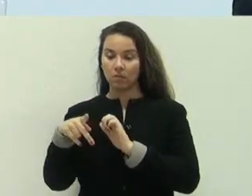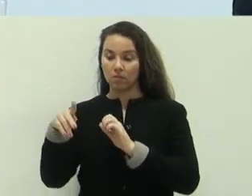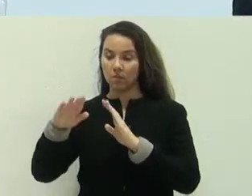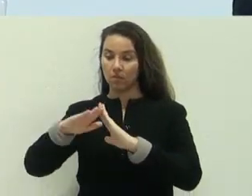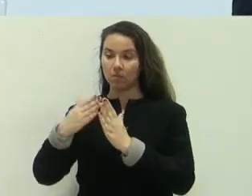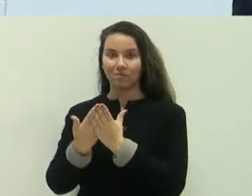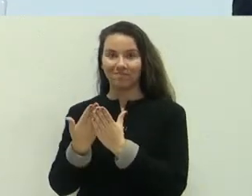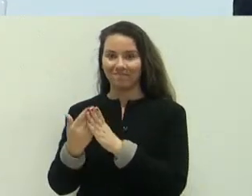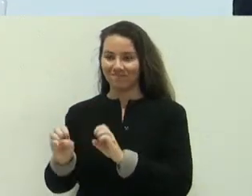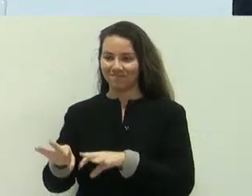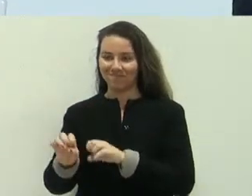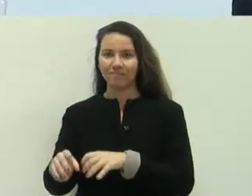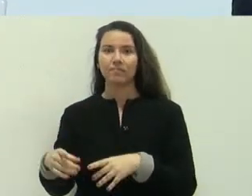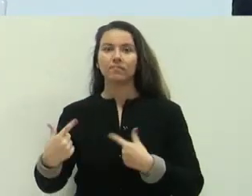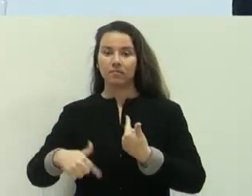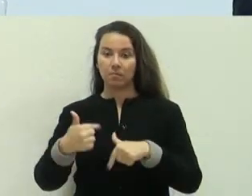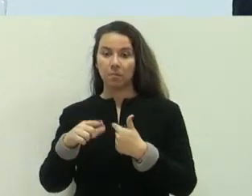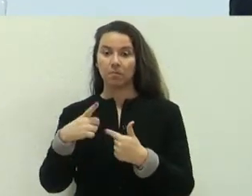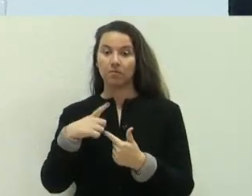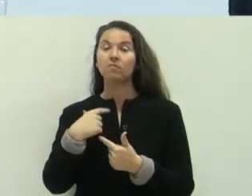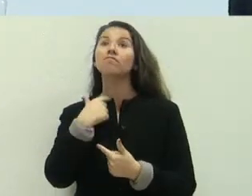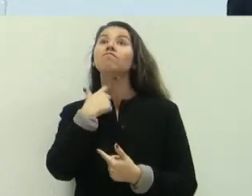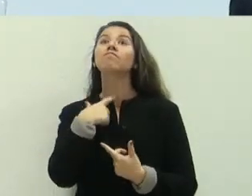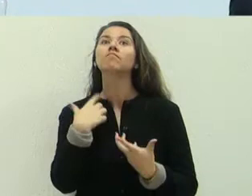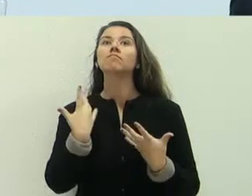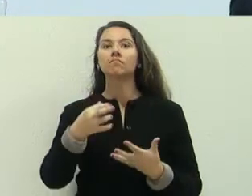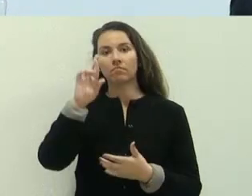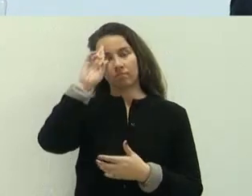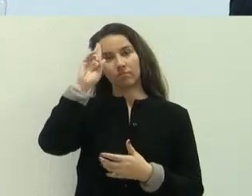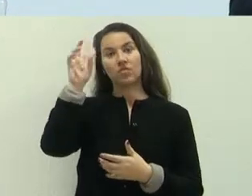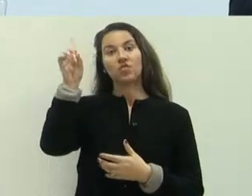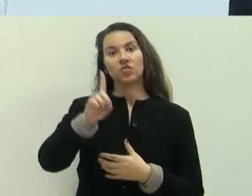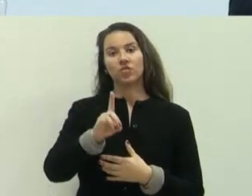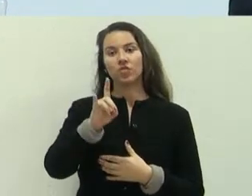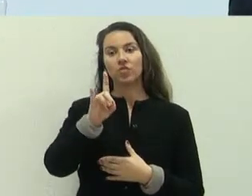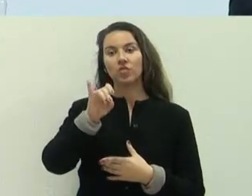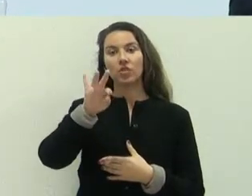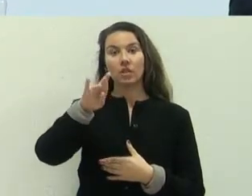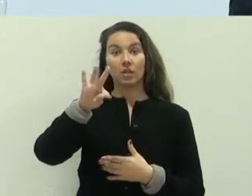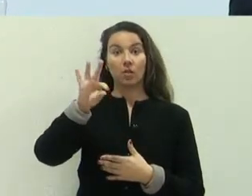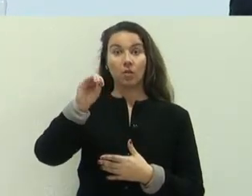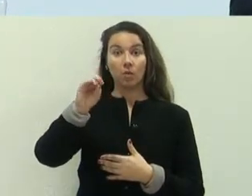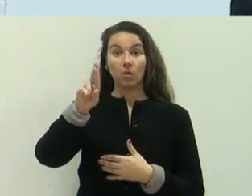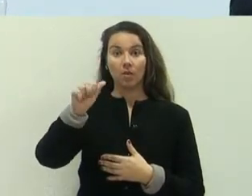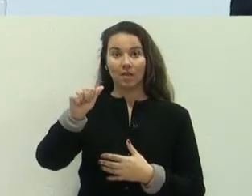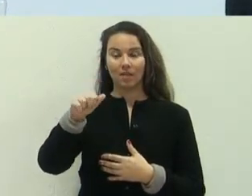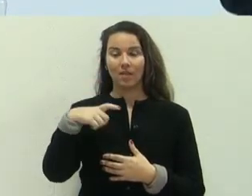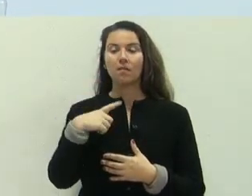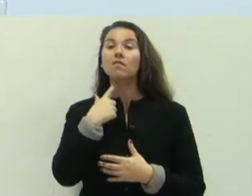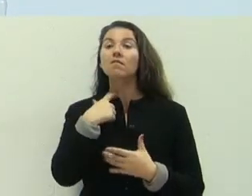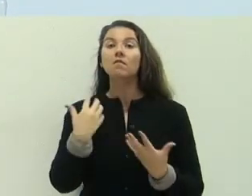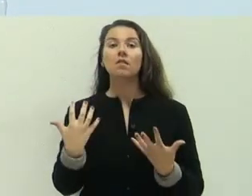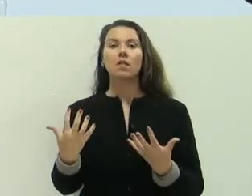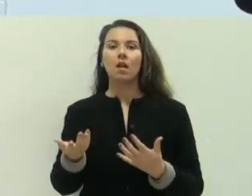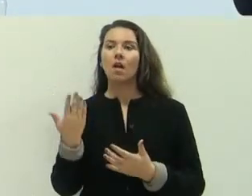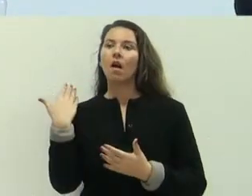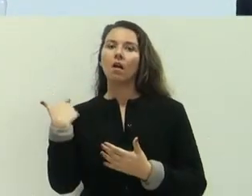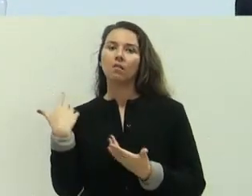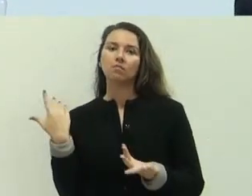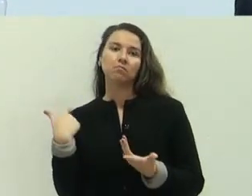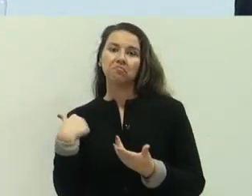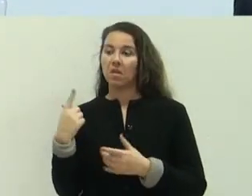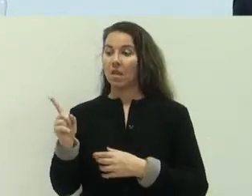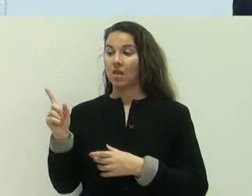o desejo de ser diretora da escola. Até então era uma indicação apenas pelo chefe